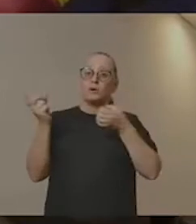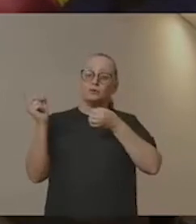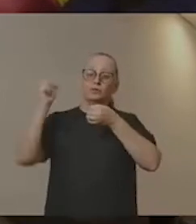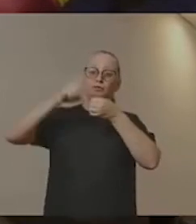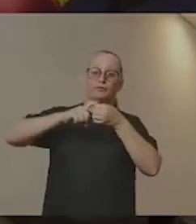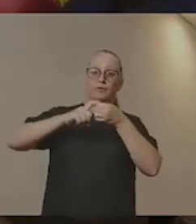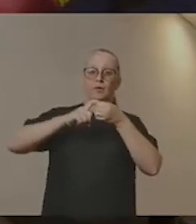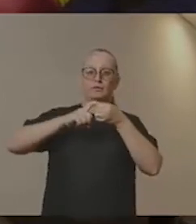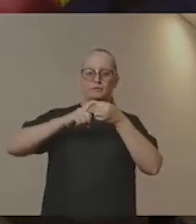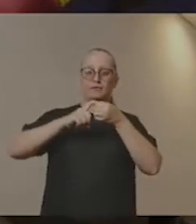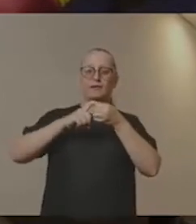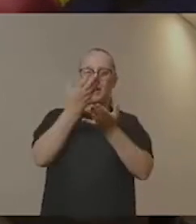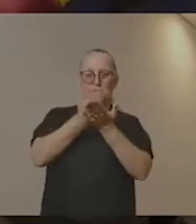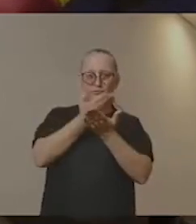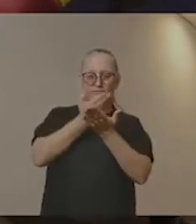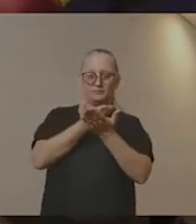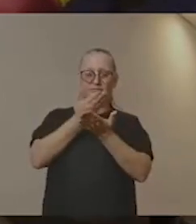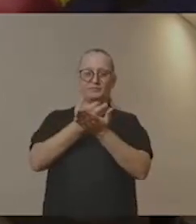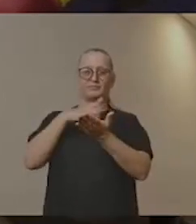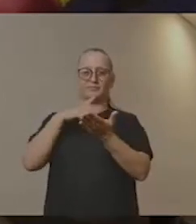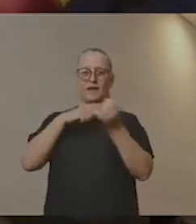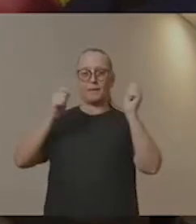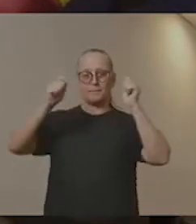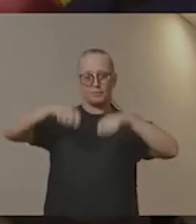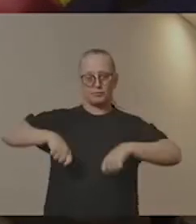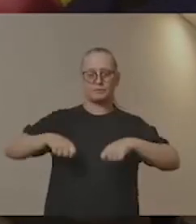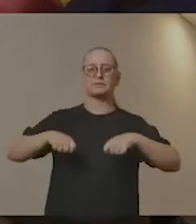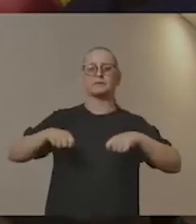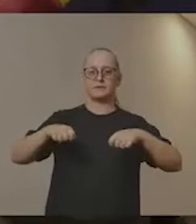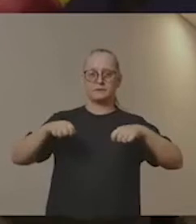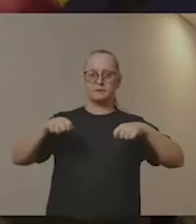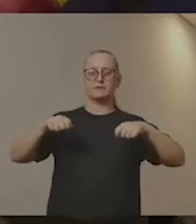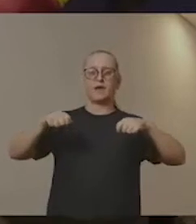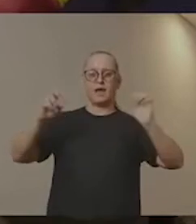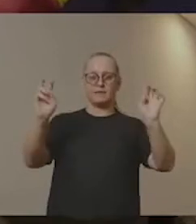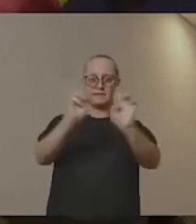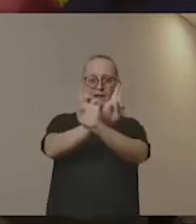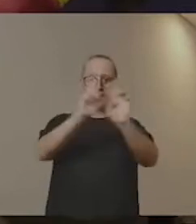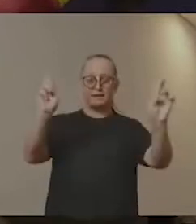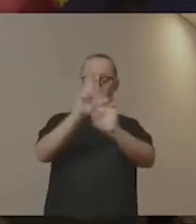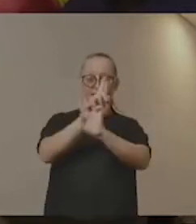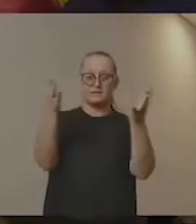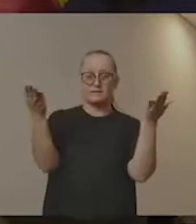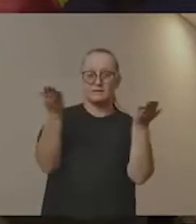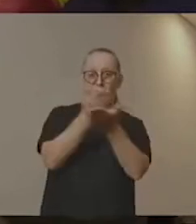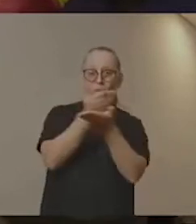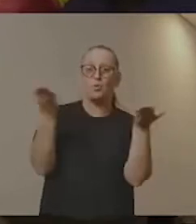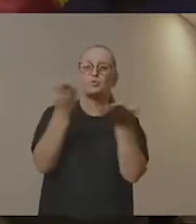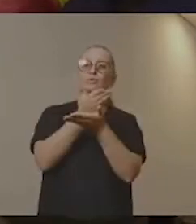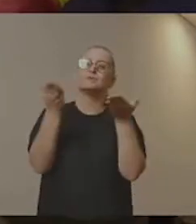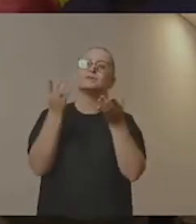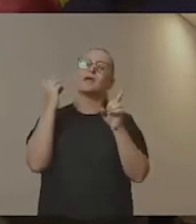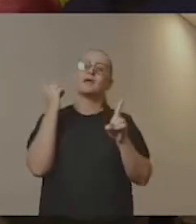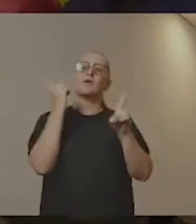de retomar as relações com os colegas, a gente encontrou na escola uma configuração, um